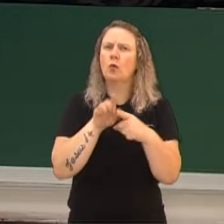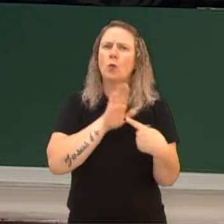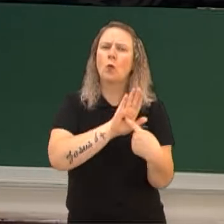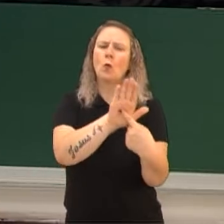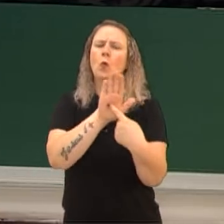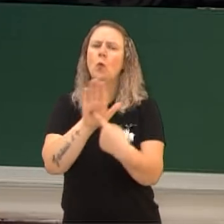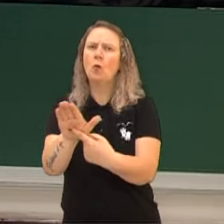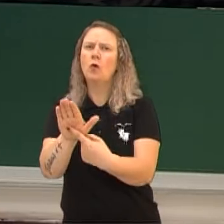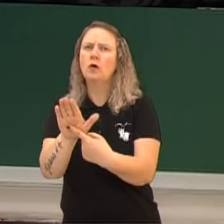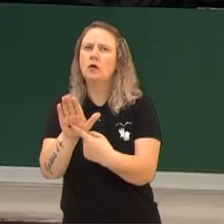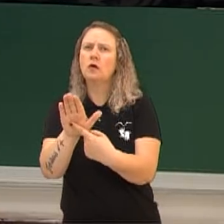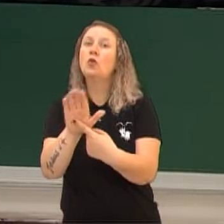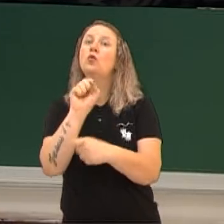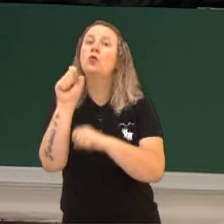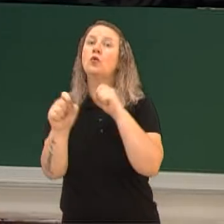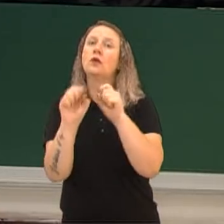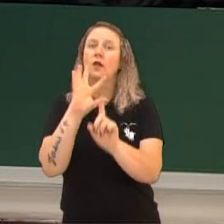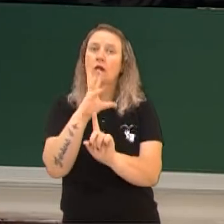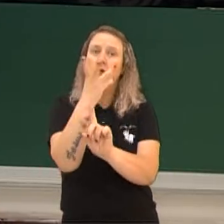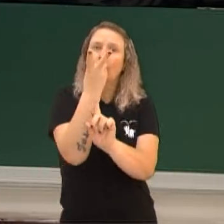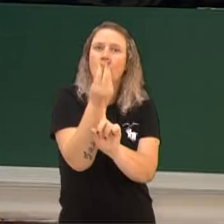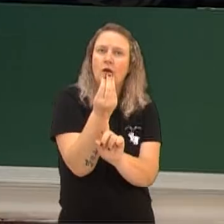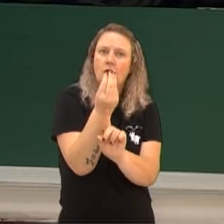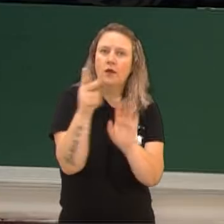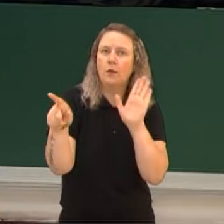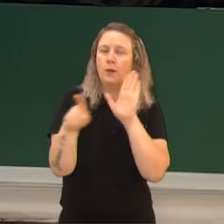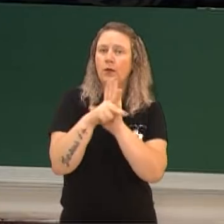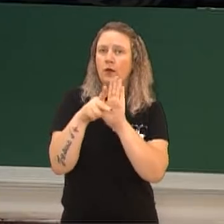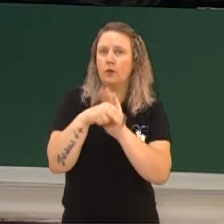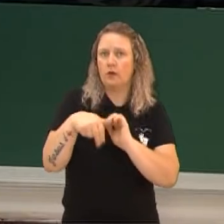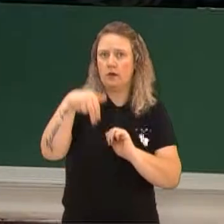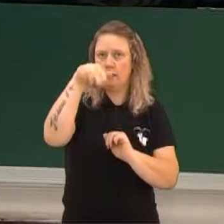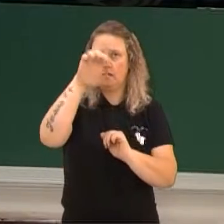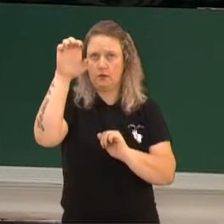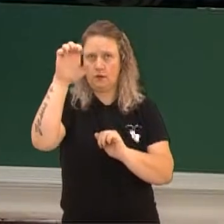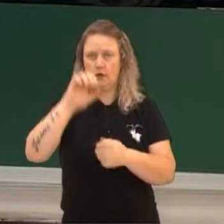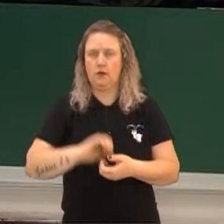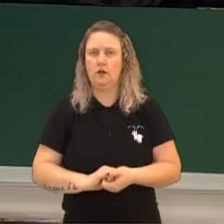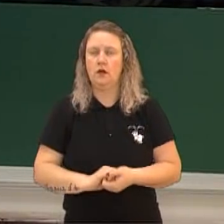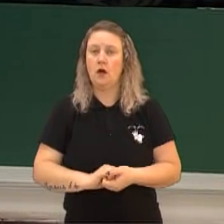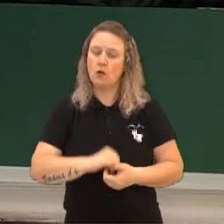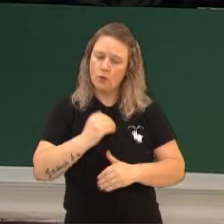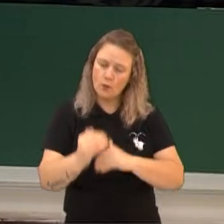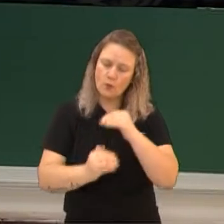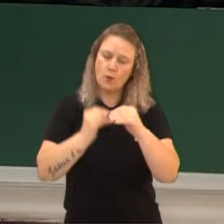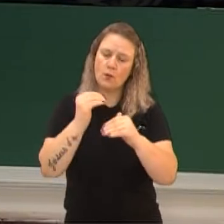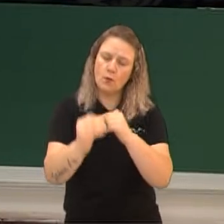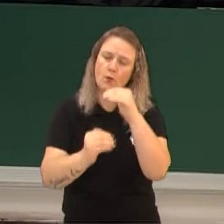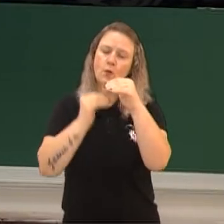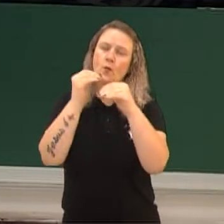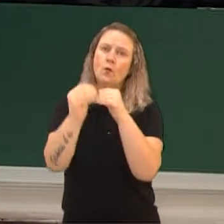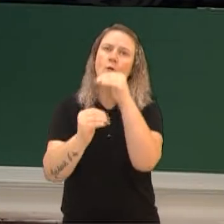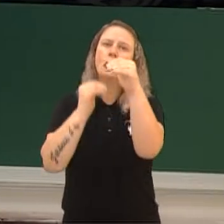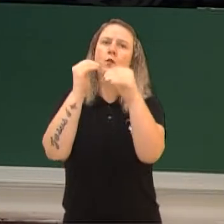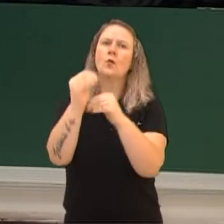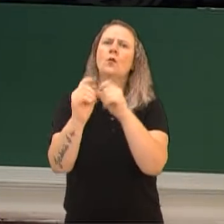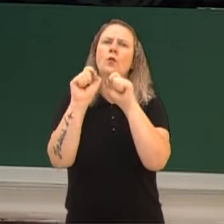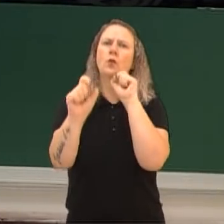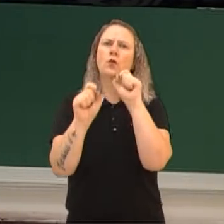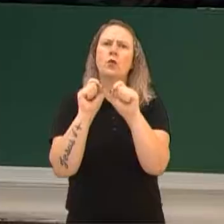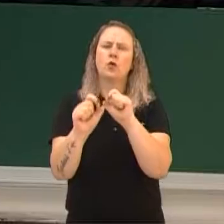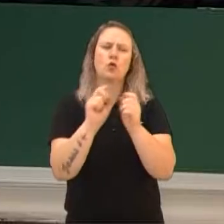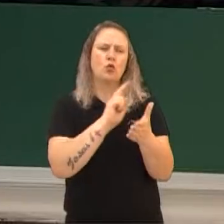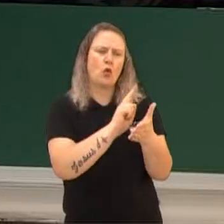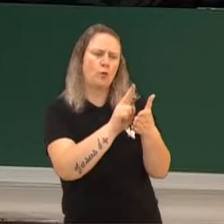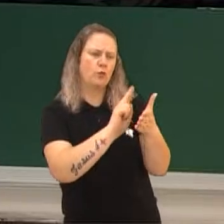à arte nordestina, mas ela é muito importante porque é um processo de unificação ali, dos